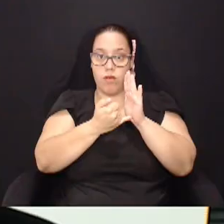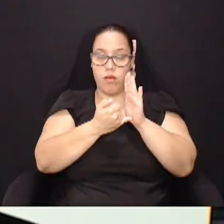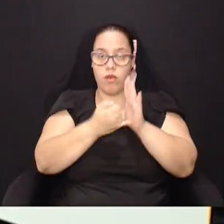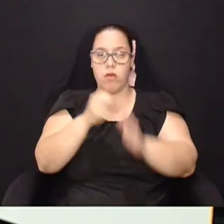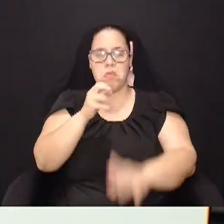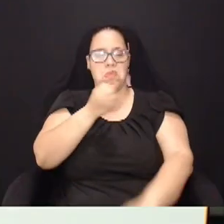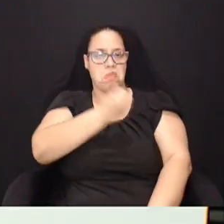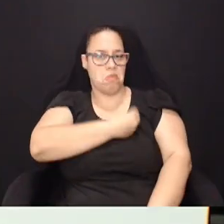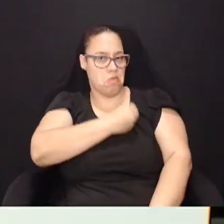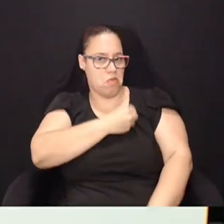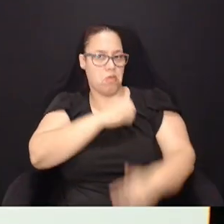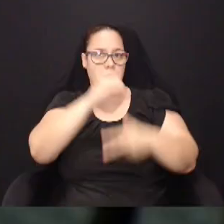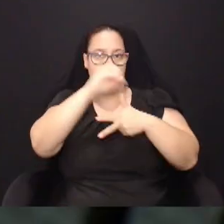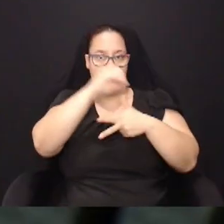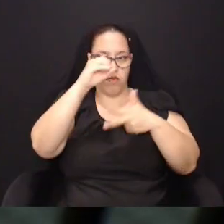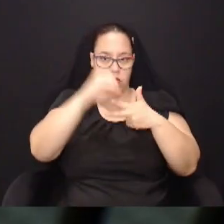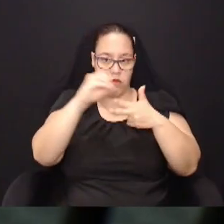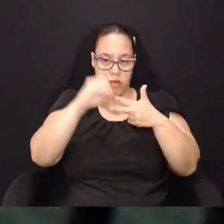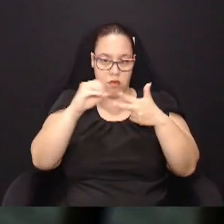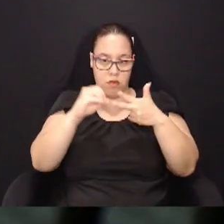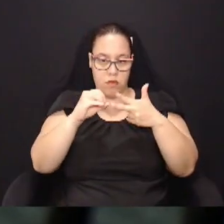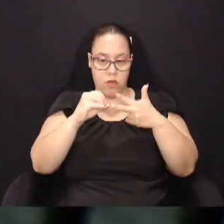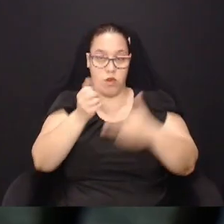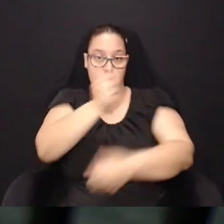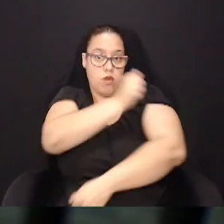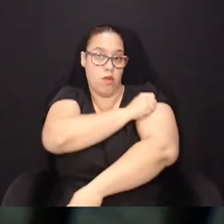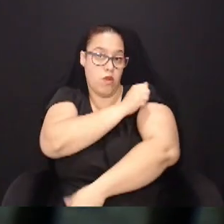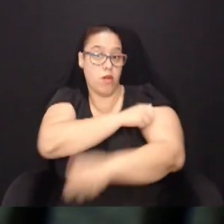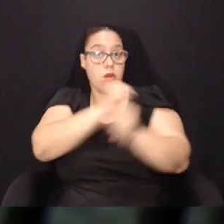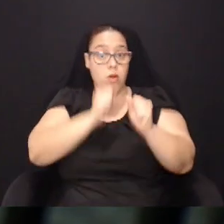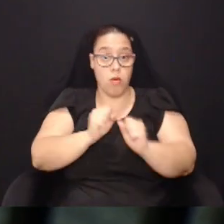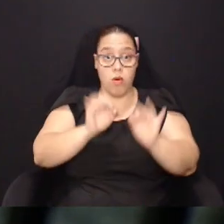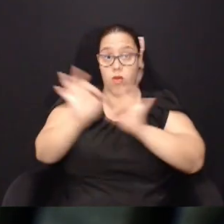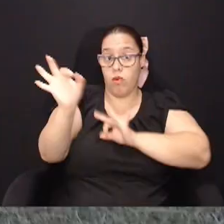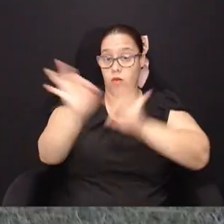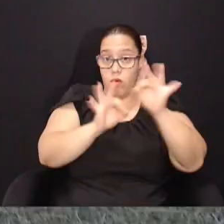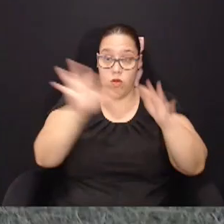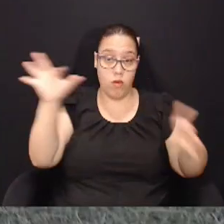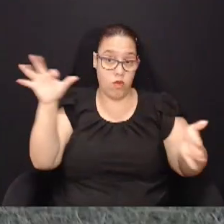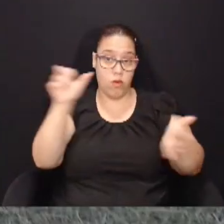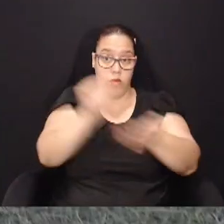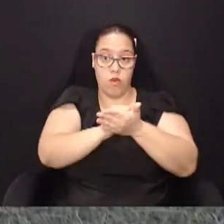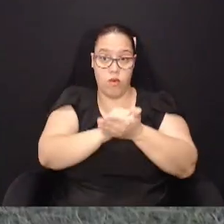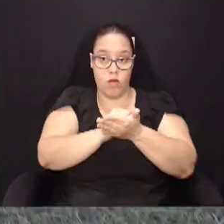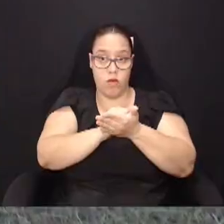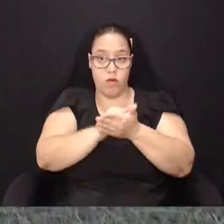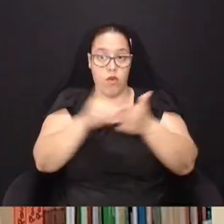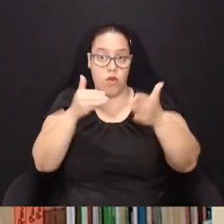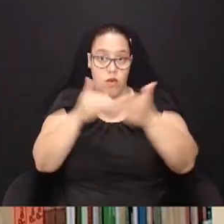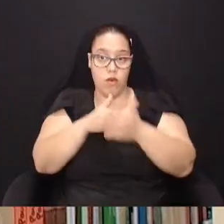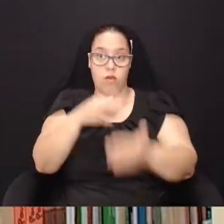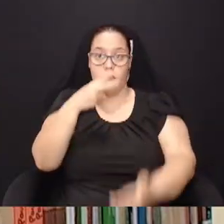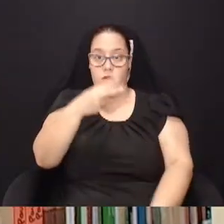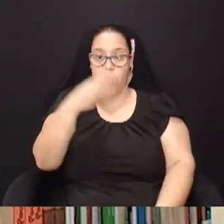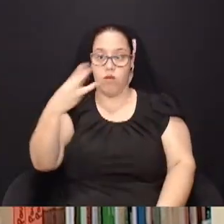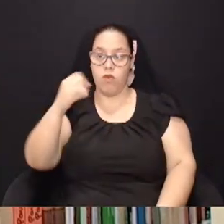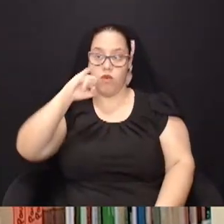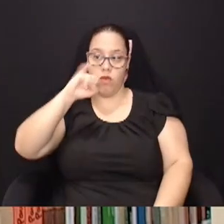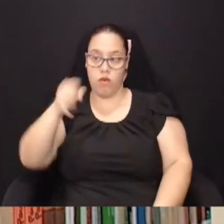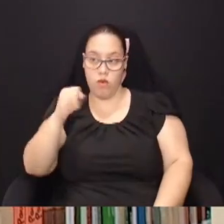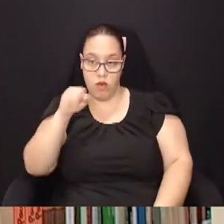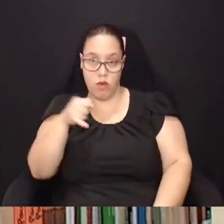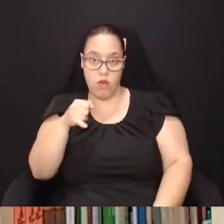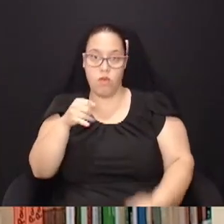já disponíveis, os alunos podem se preparar para as inscrições que vão até o dia 23 de janeiro. A edição